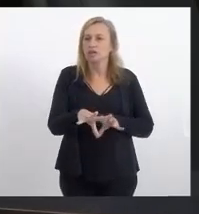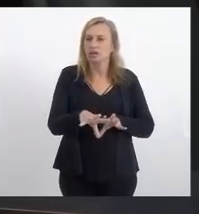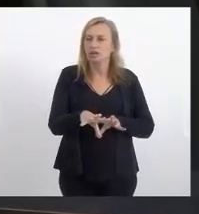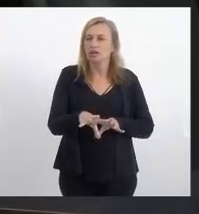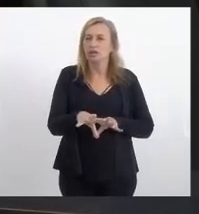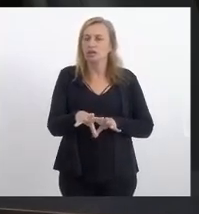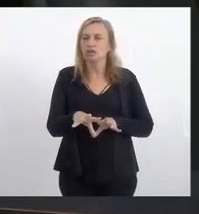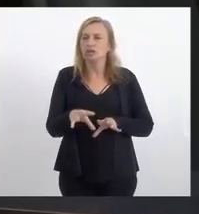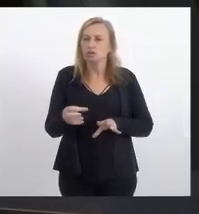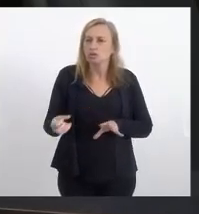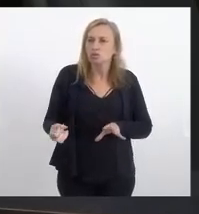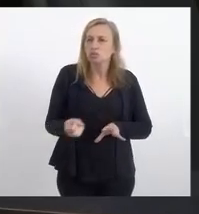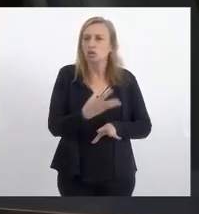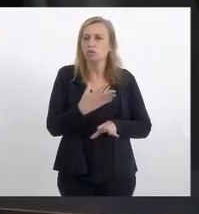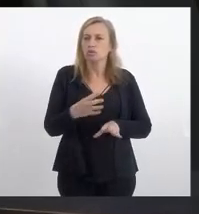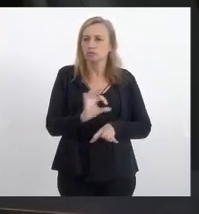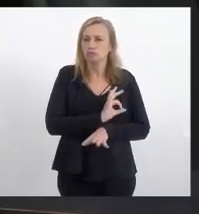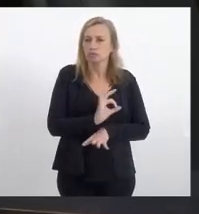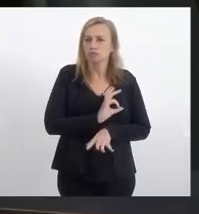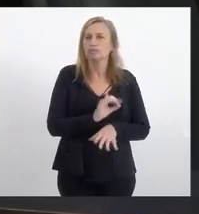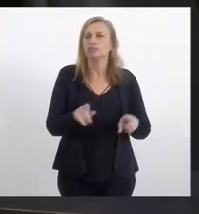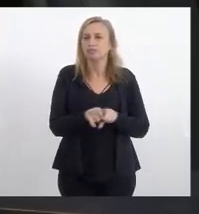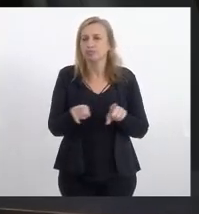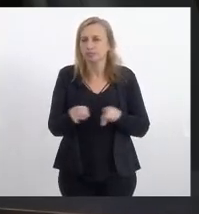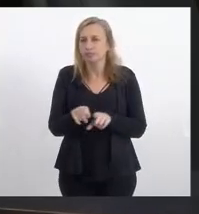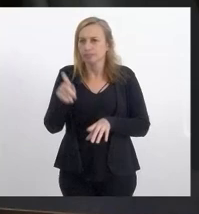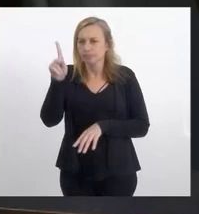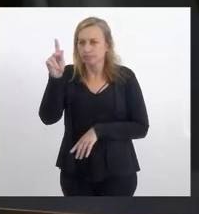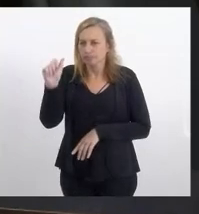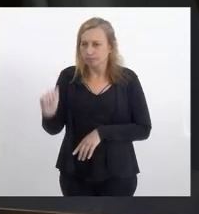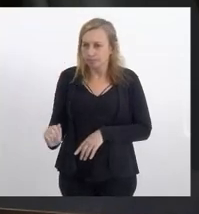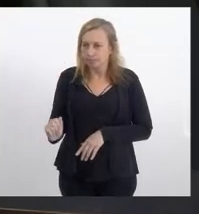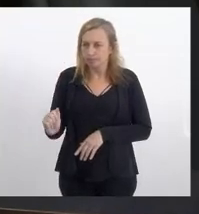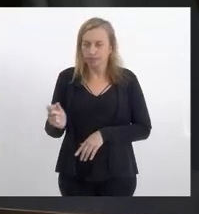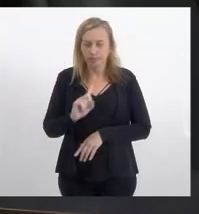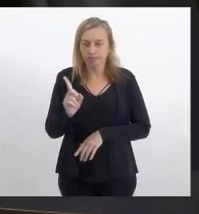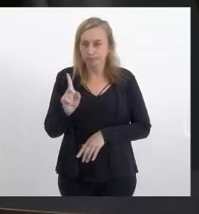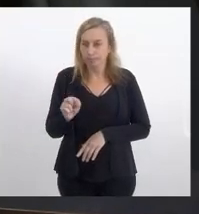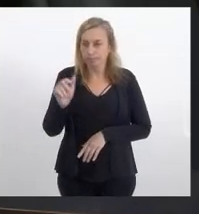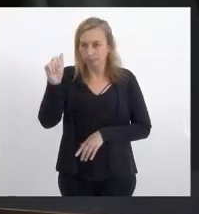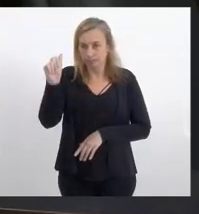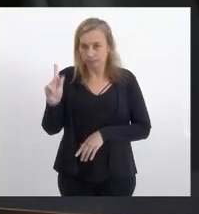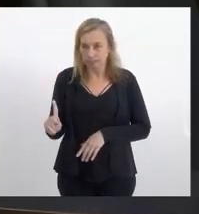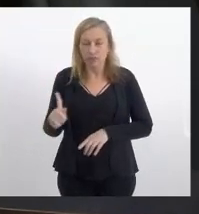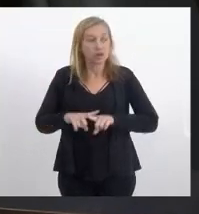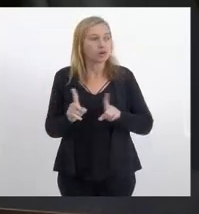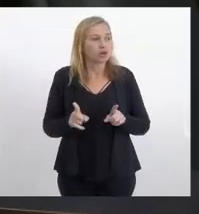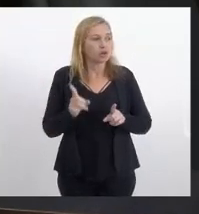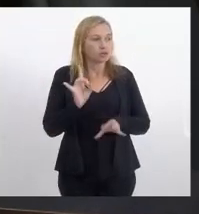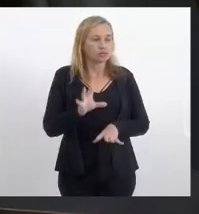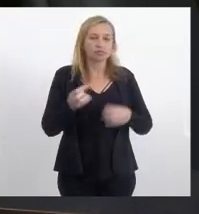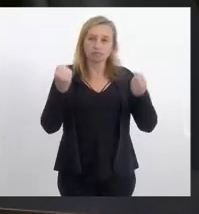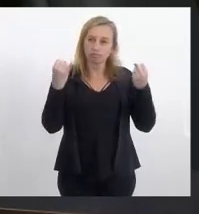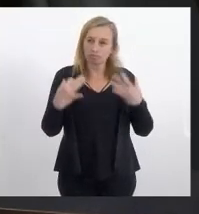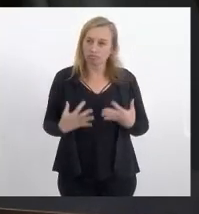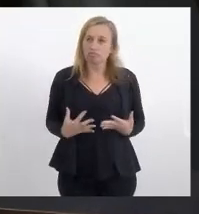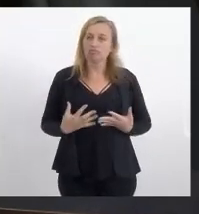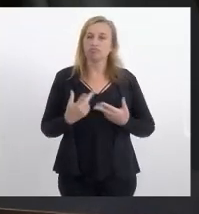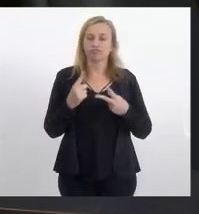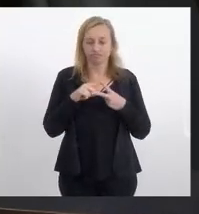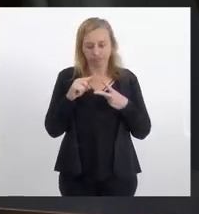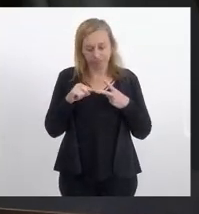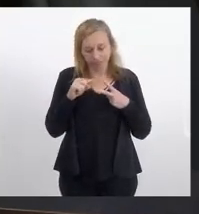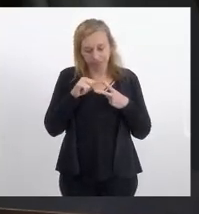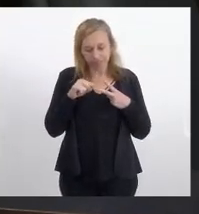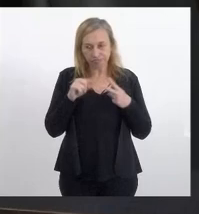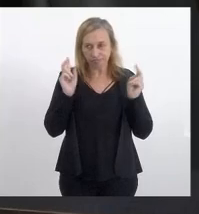e aposentados daqui não é aposentado só esclarecer: